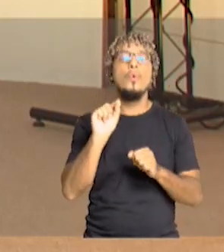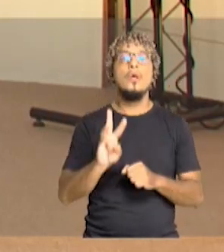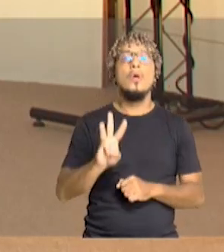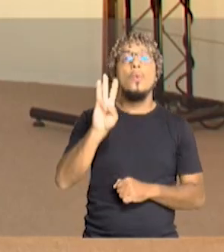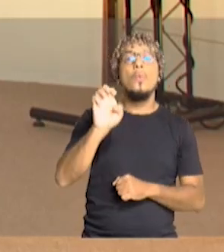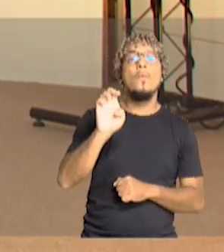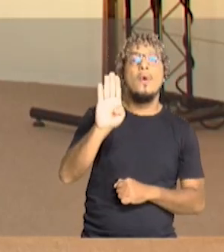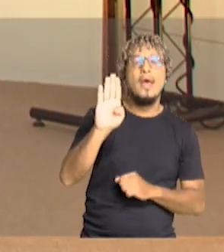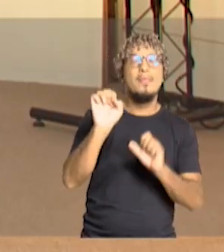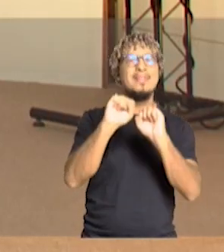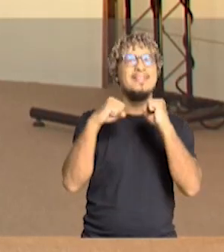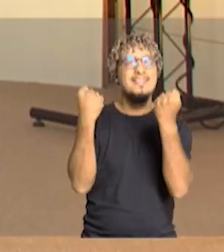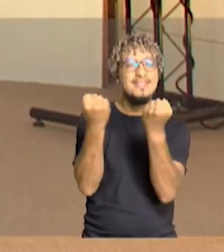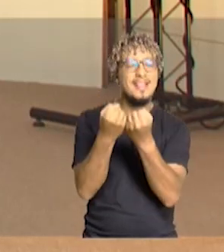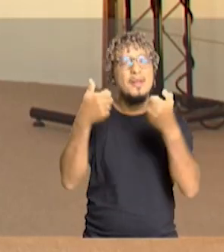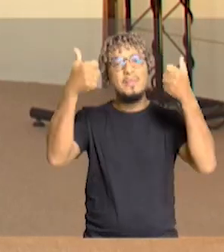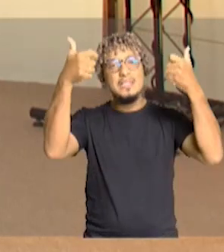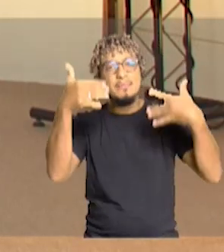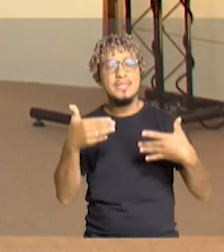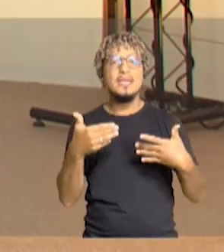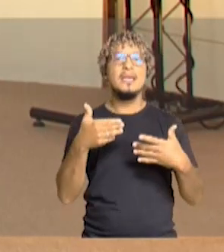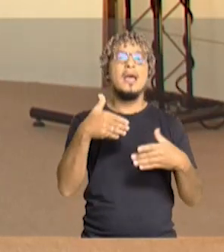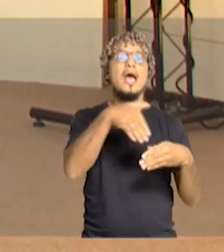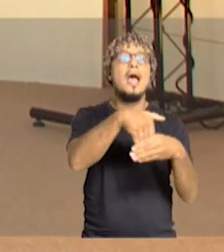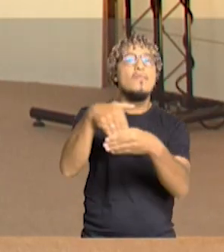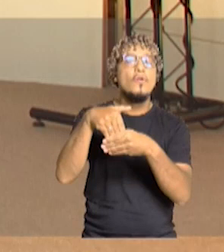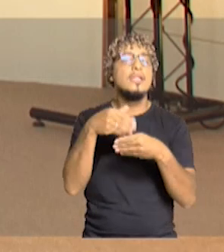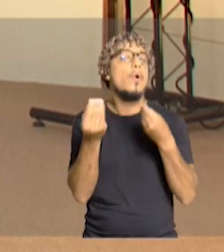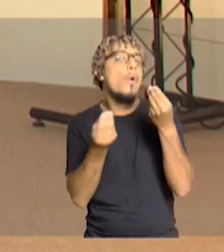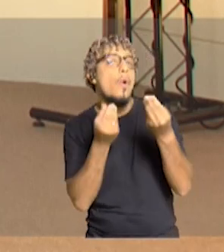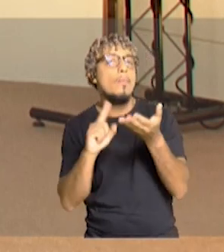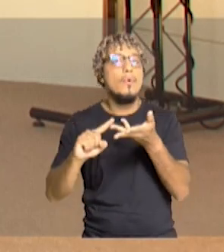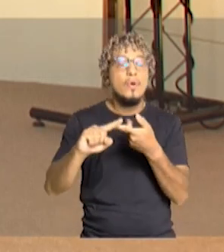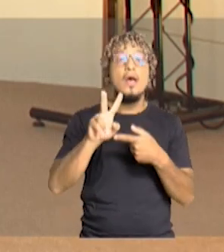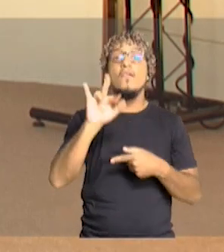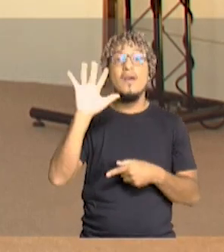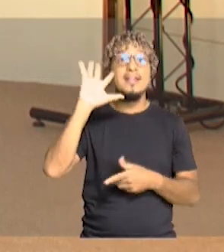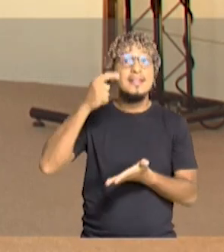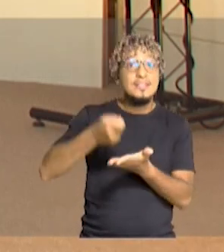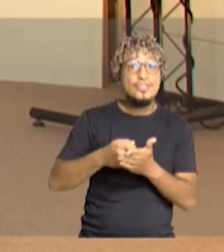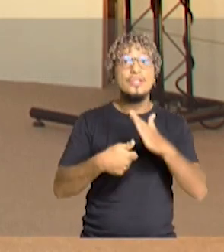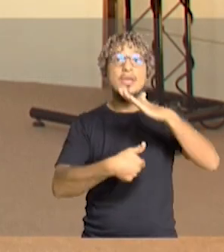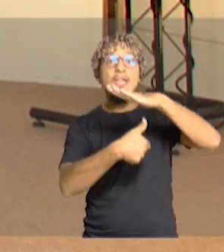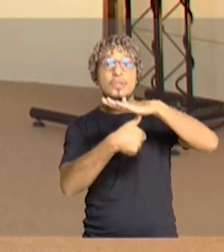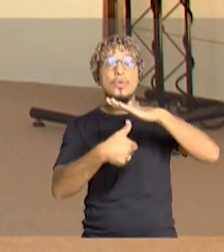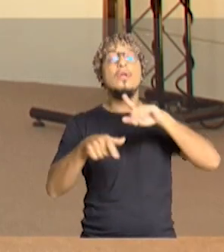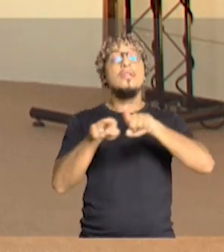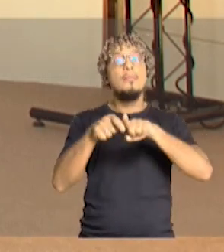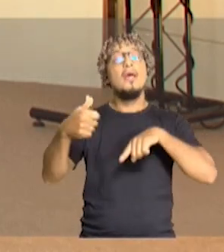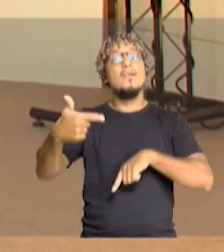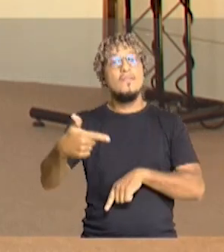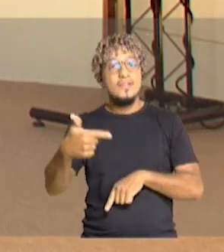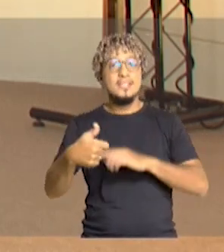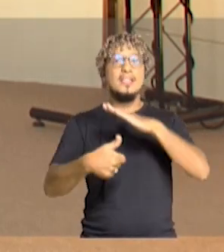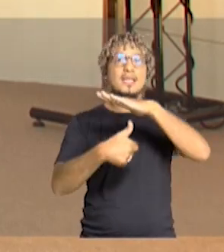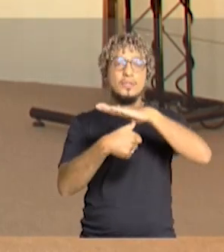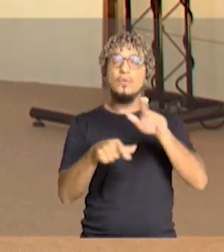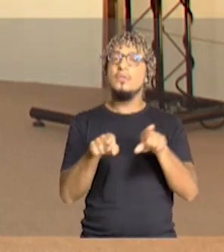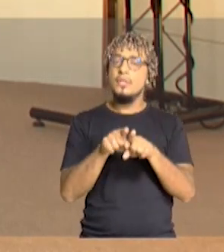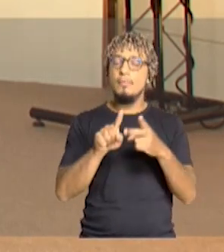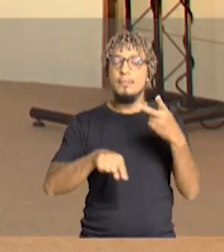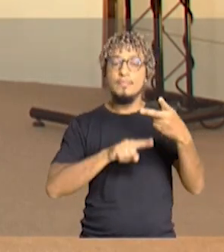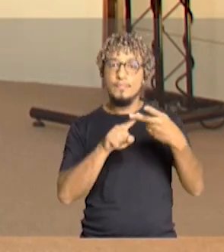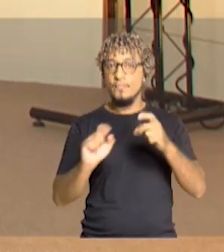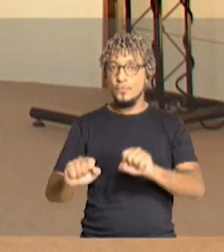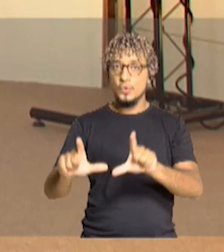binário para esclarecer dúvidas sobre a consulta pública que vai definir o novo reitor e vice-reitor da Universidade já no quadro quem tem